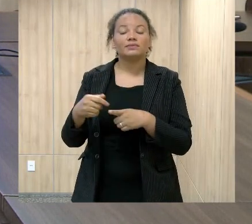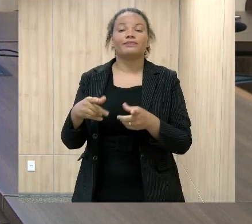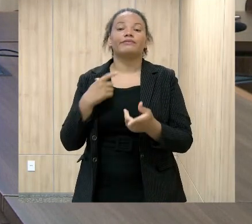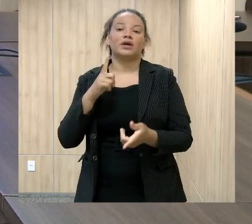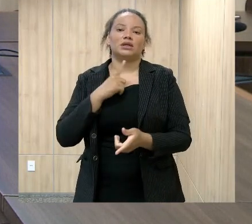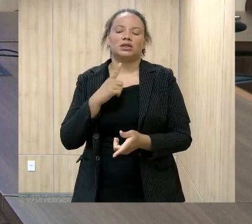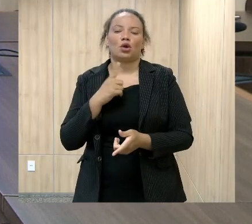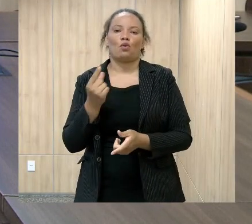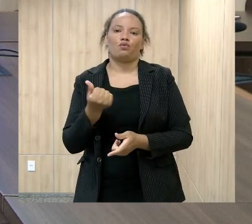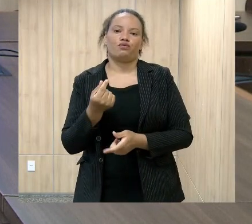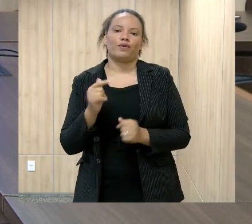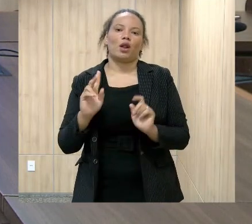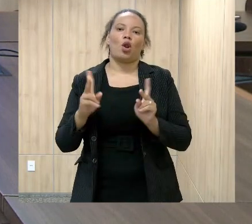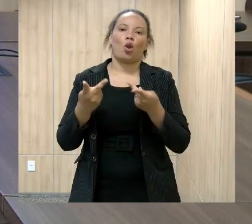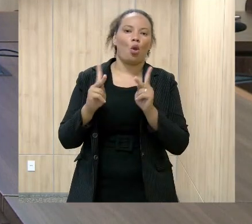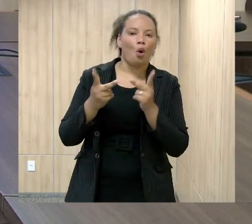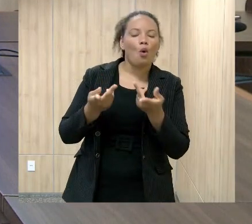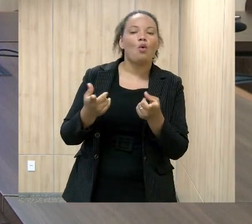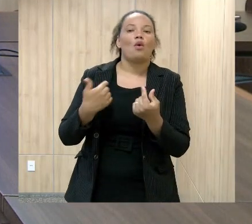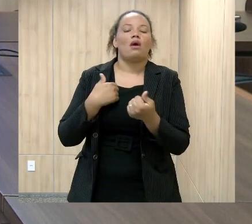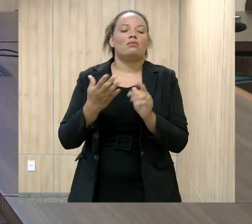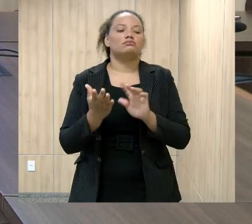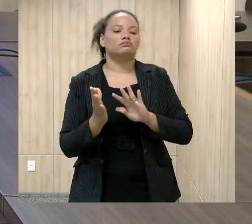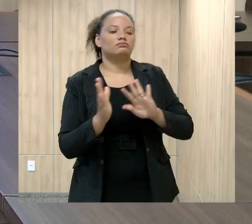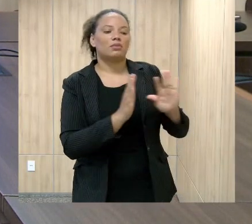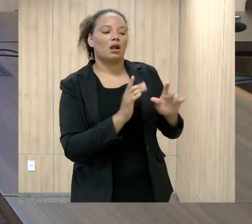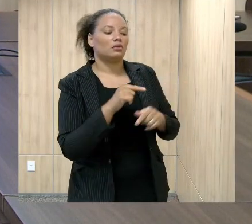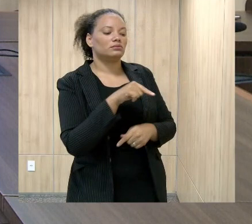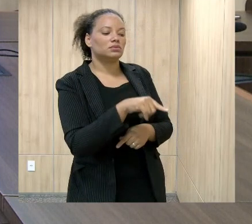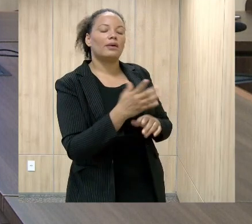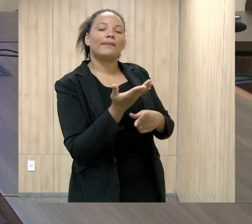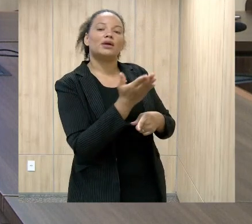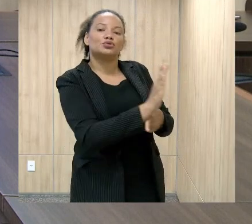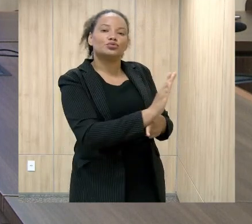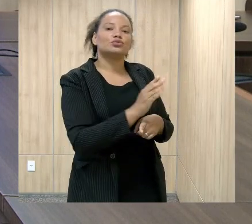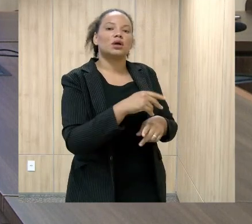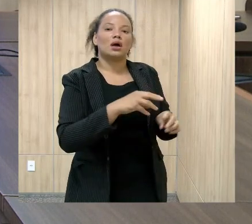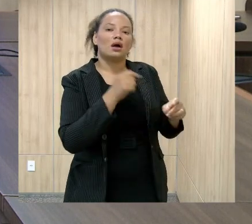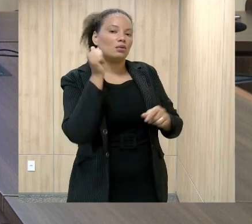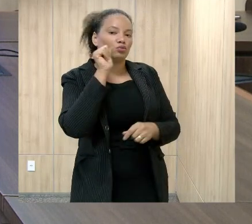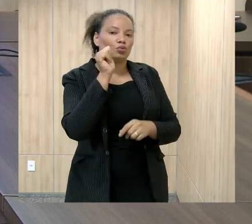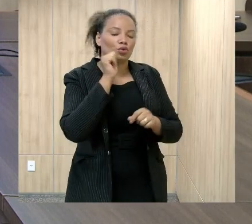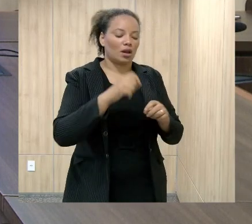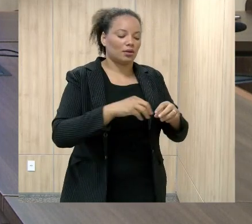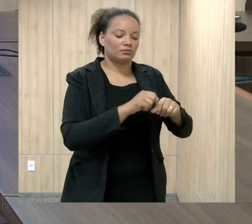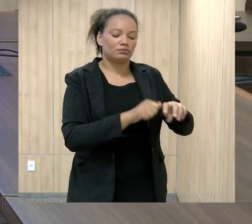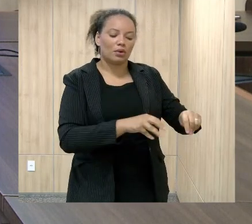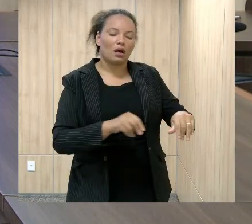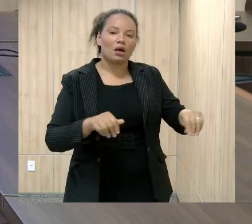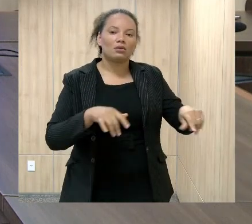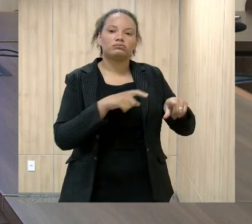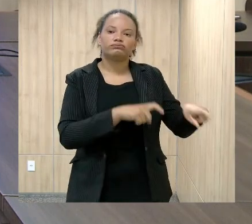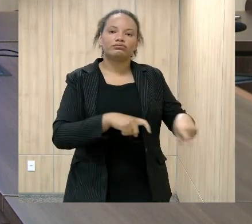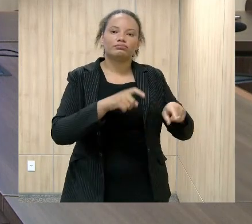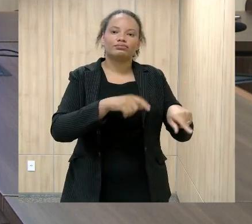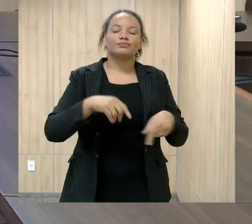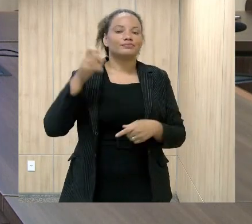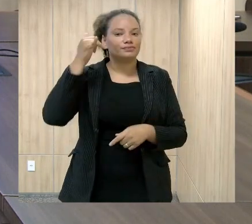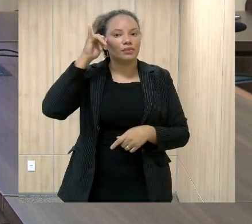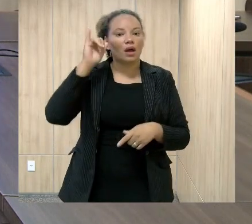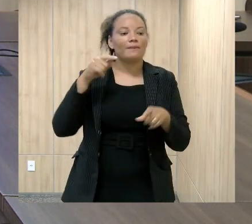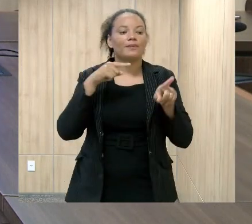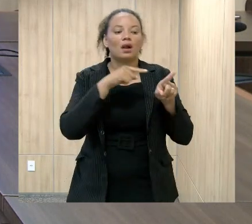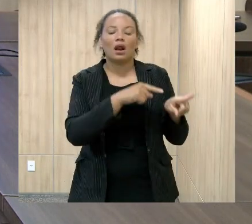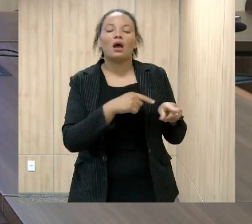um valor muito alto do pro nave voltado para as mulheres do campo que nós teremos muitas e muitas mais casas de mulheres da mulher brasileira